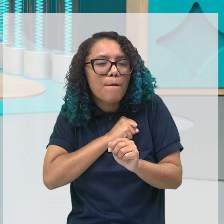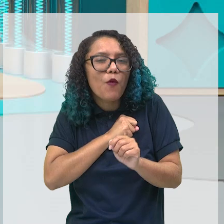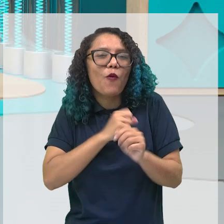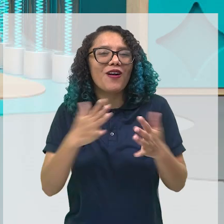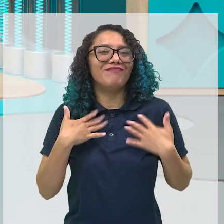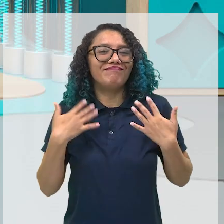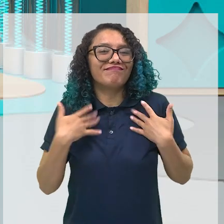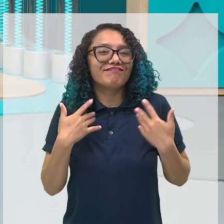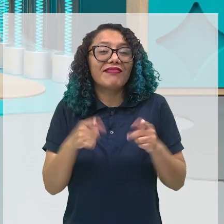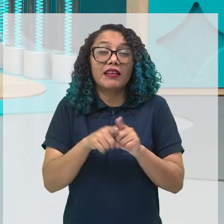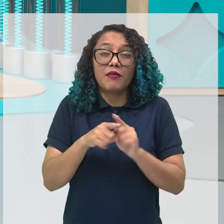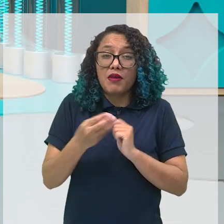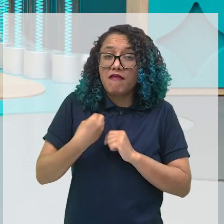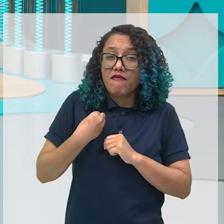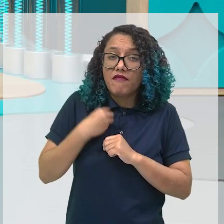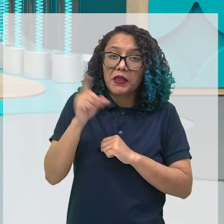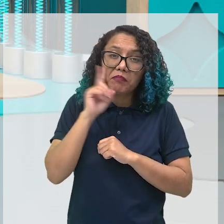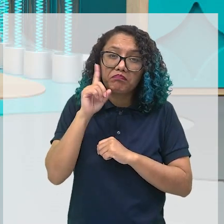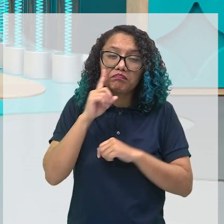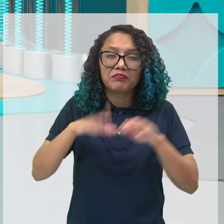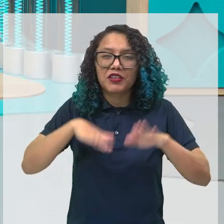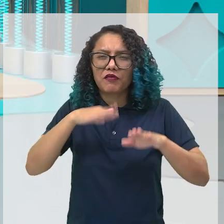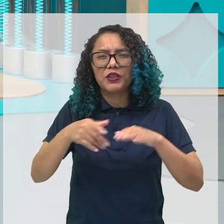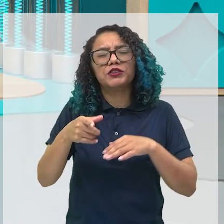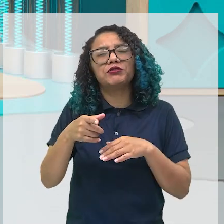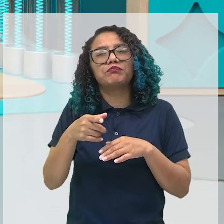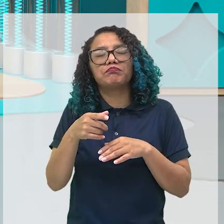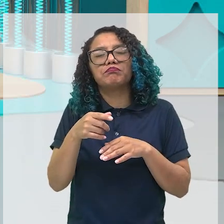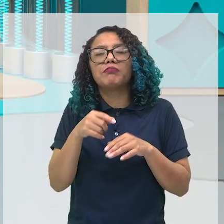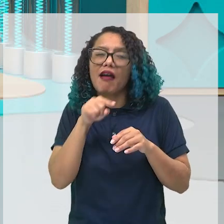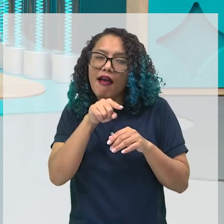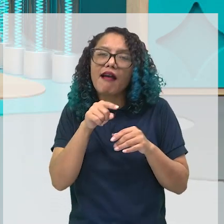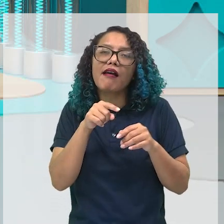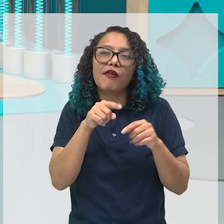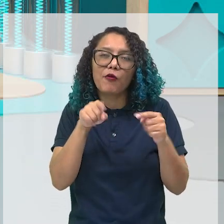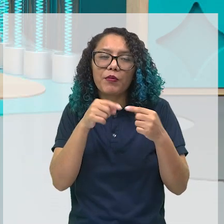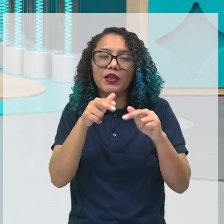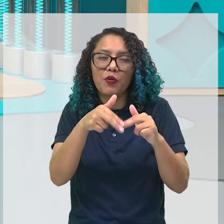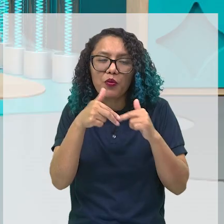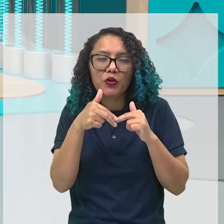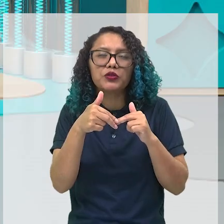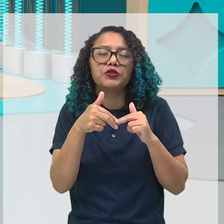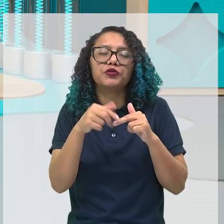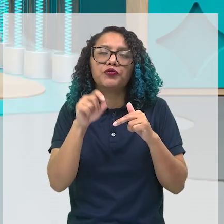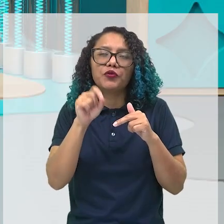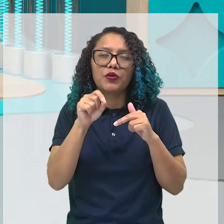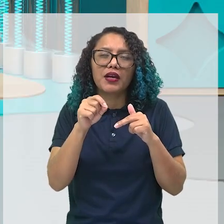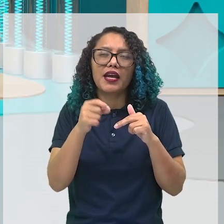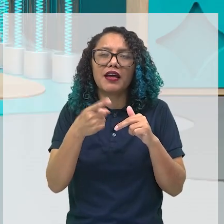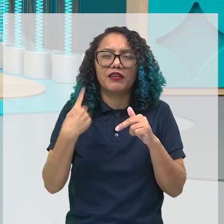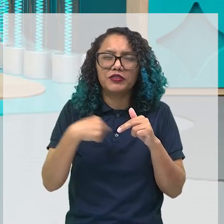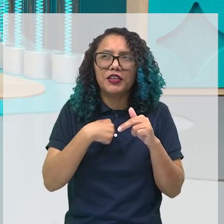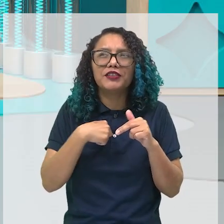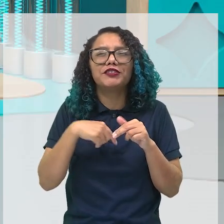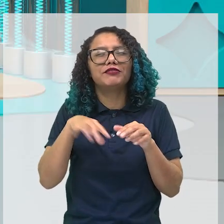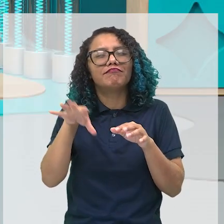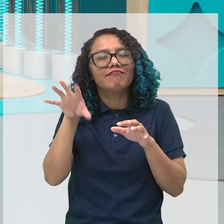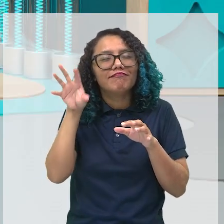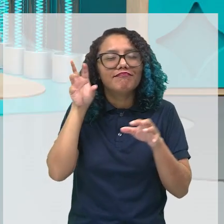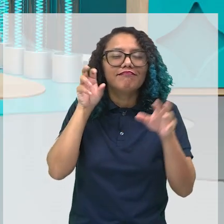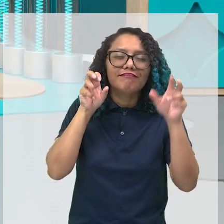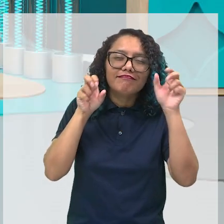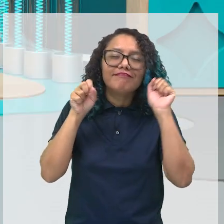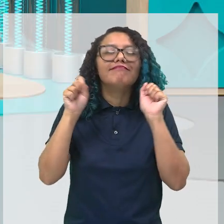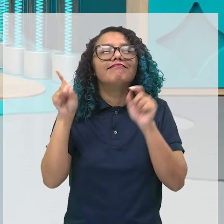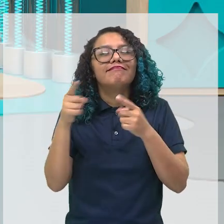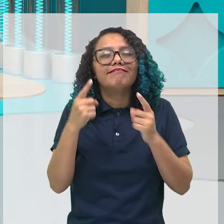e vida cotidiana. Talvez essa seja uma das razões de ela capturar a gente pelos ouvidos e